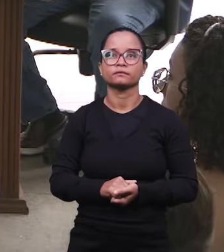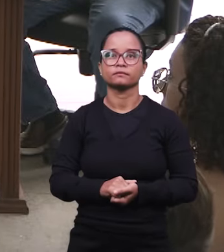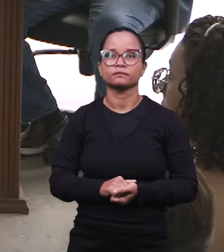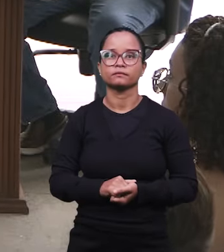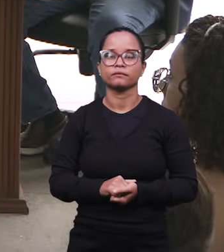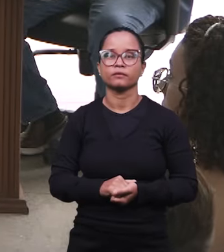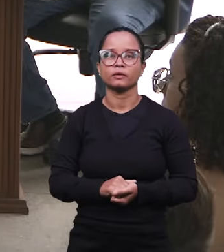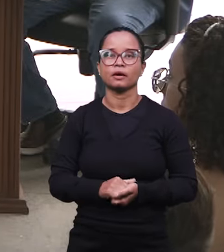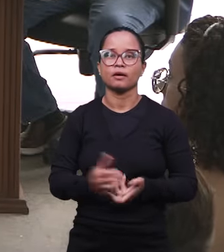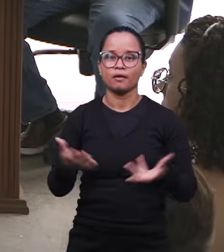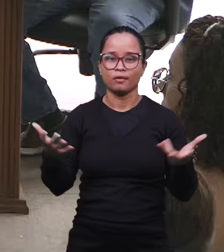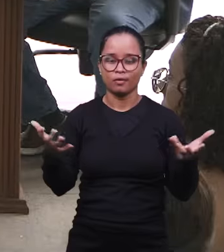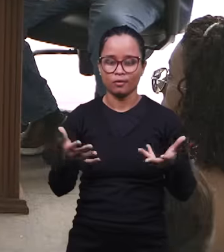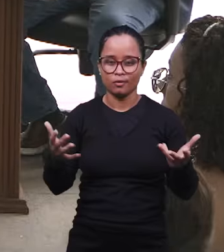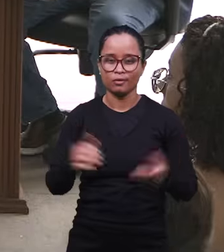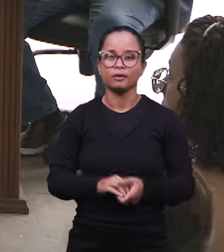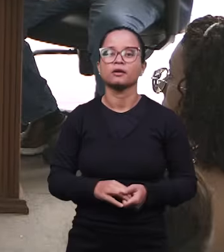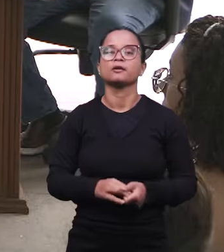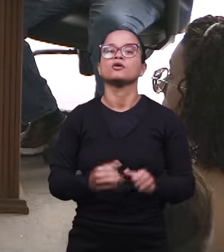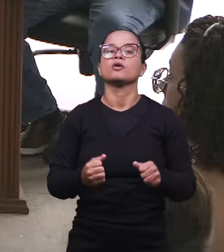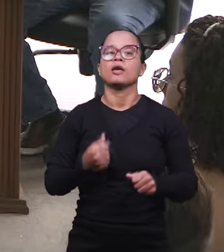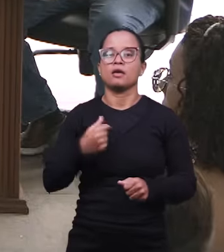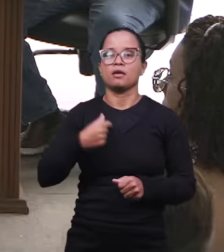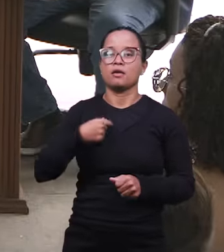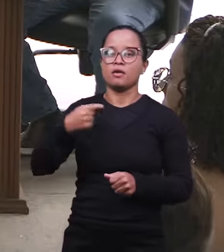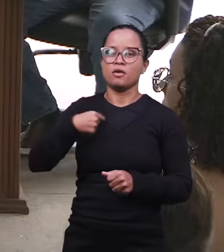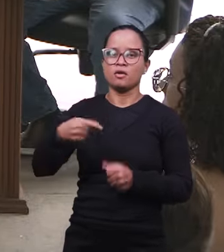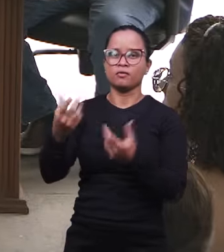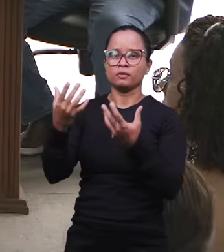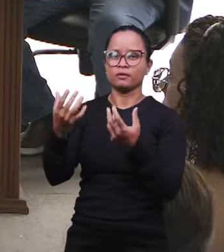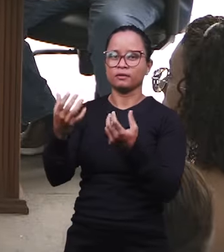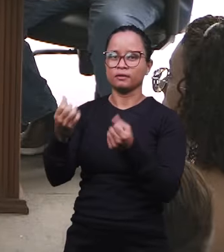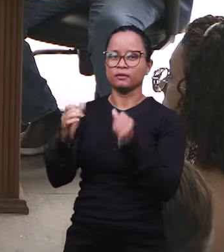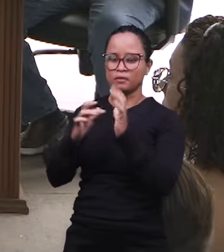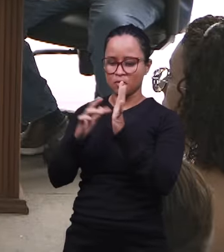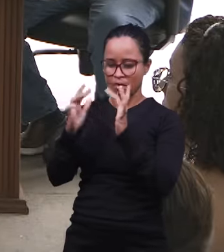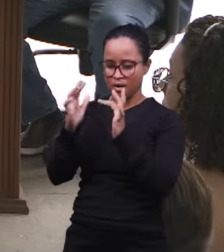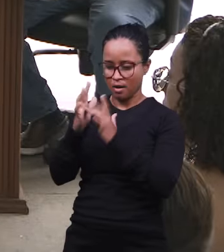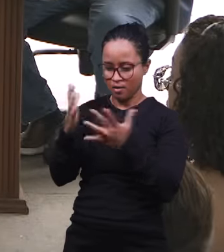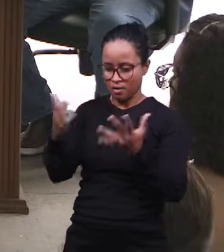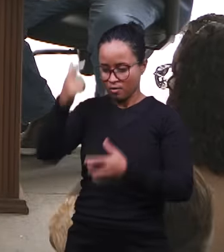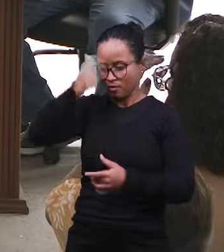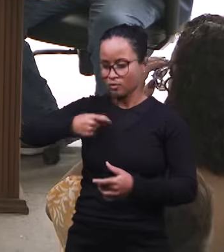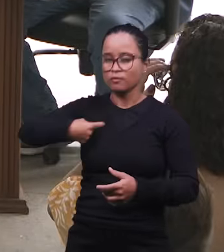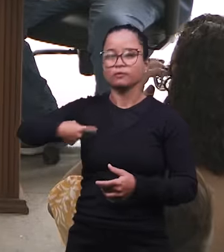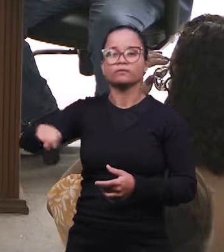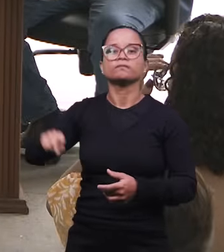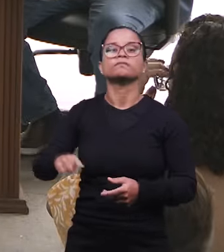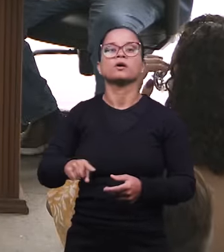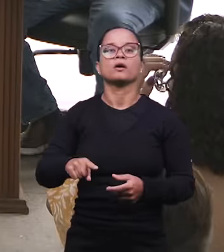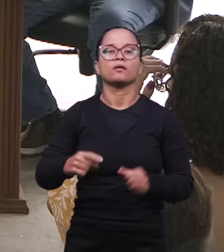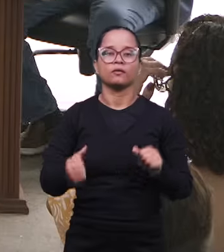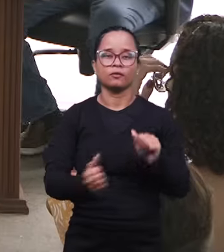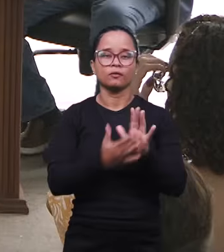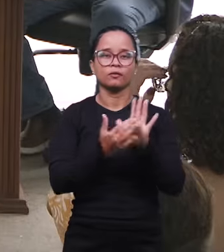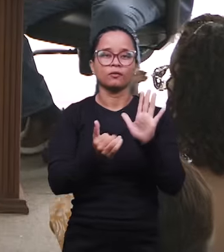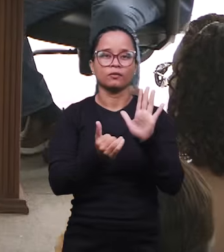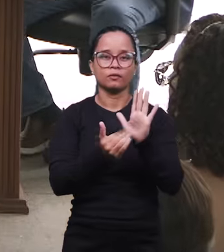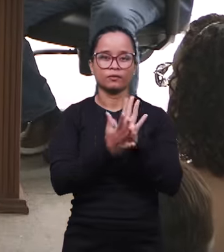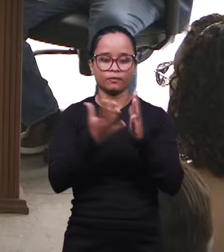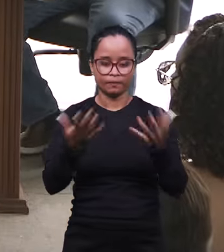Eu veio como estou, é o louvor que vamos cantar agora. E vamos expressar nele a nossa necessidade que temos do Senhor.